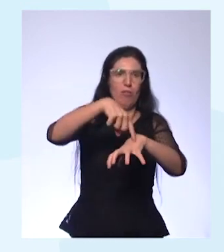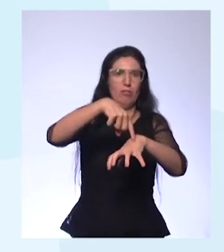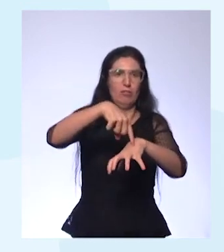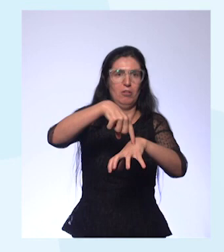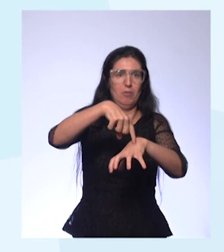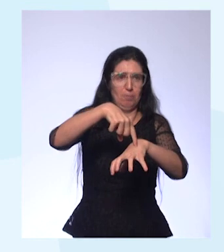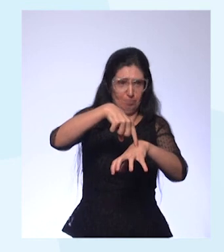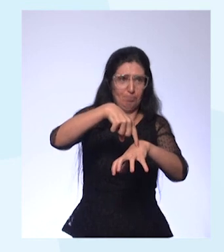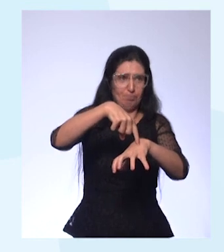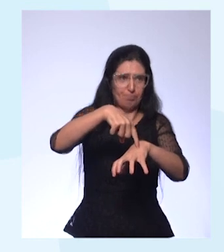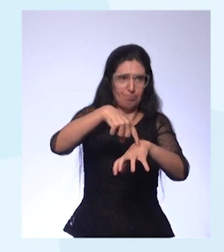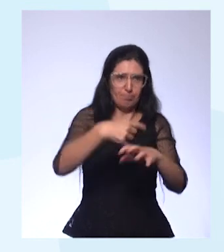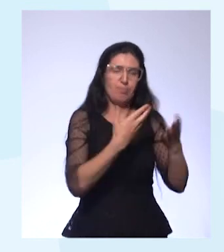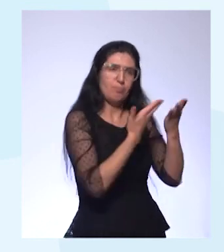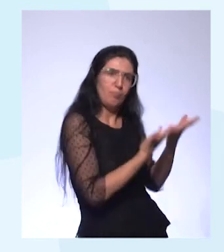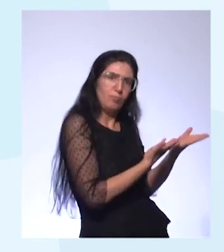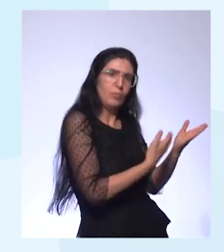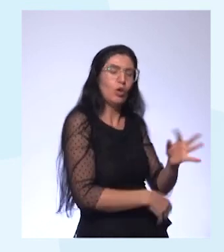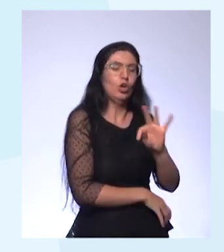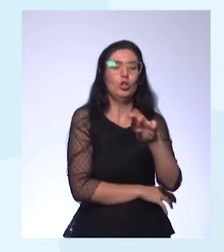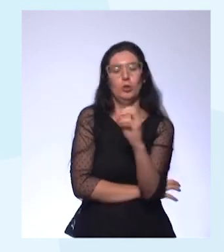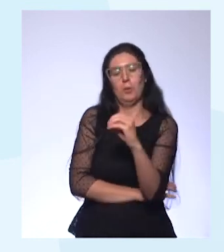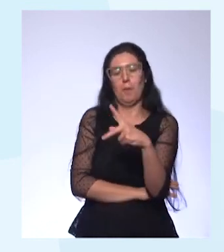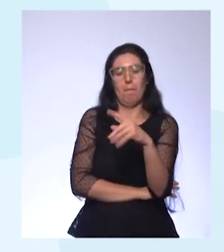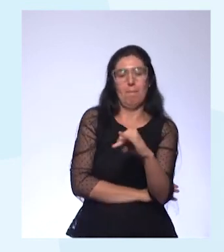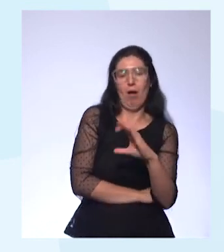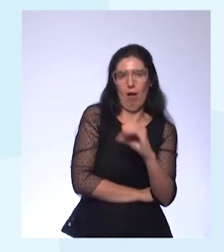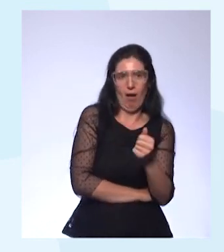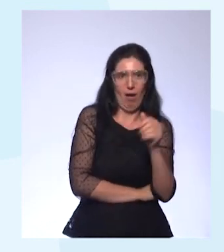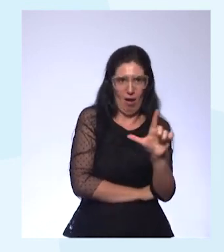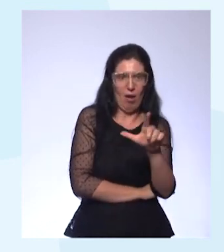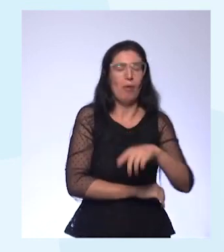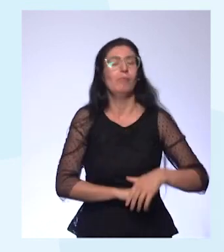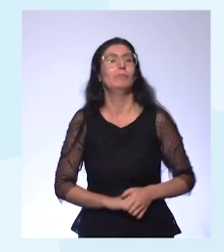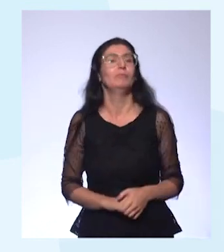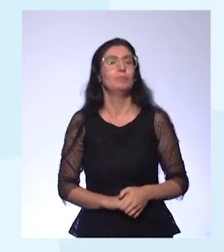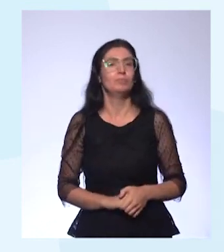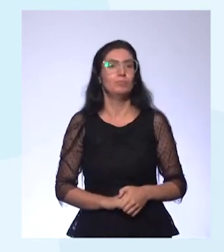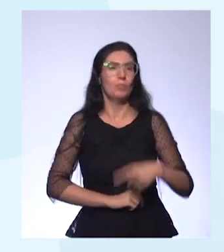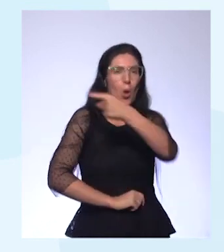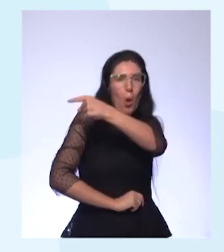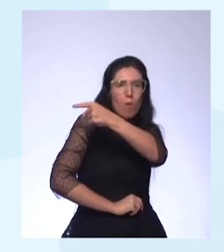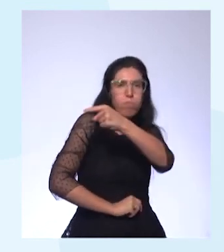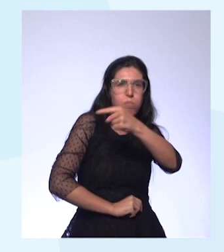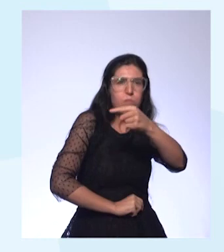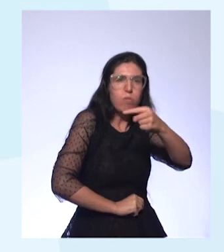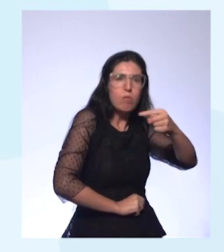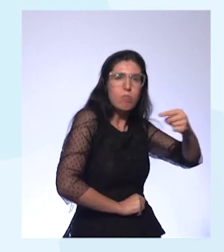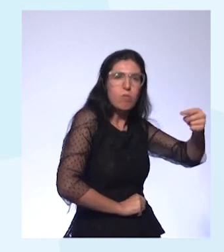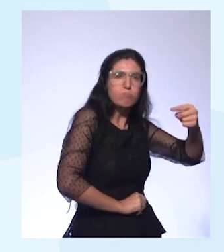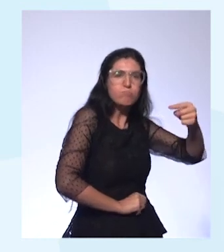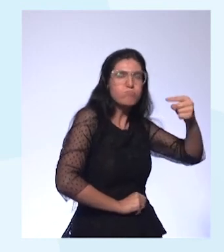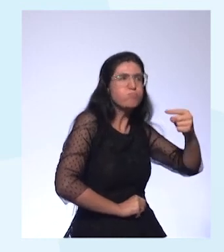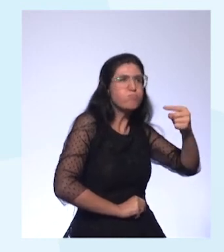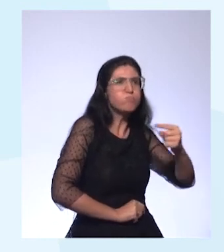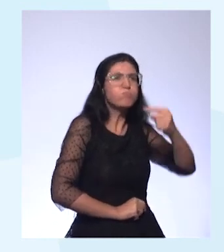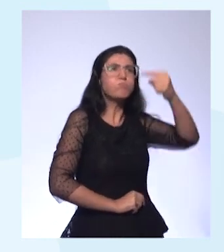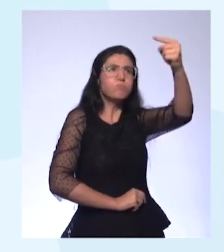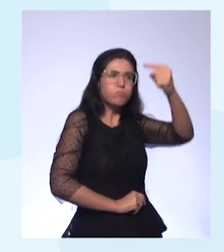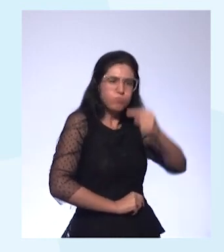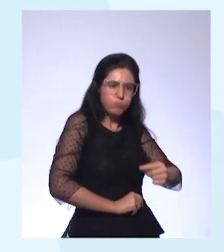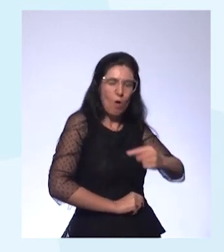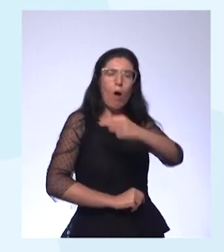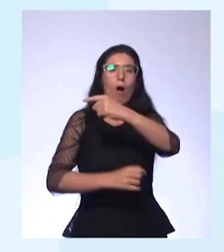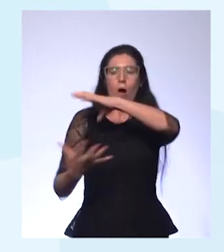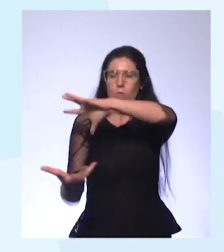né, por causa da zona térmica tropical que fica entre o Trópico de Câncer e o Trópico de Capricórnio. Nós temos as